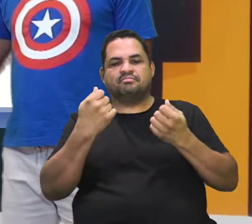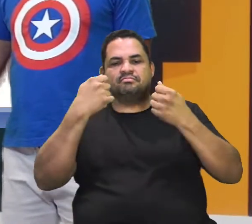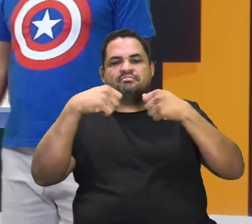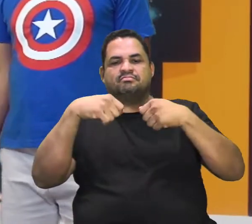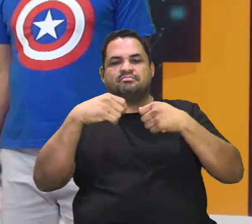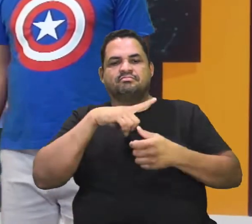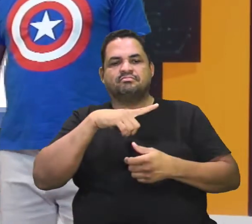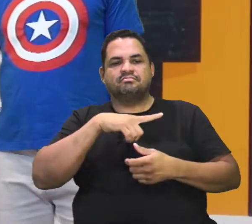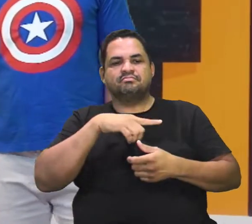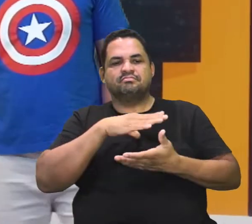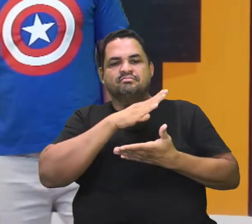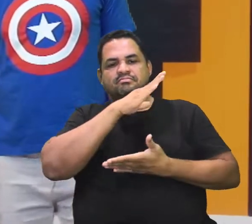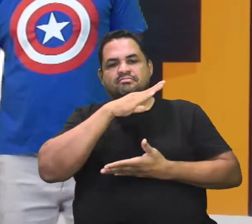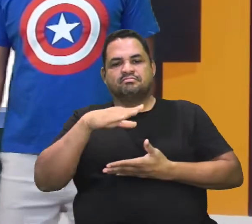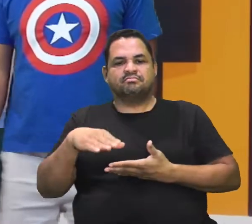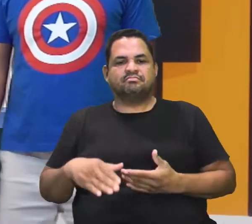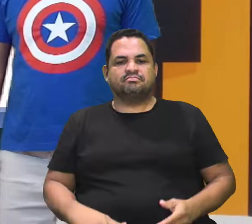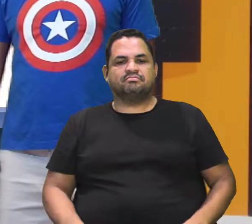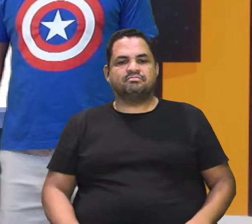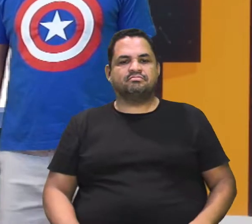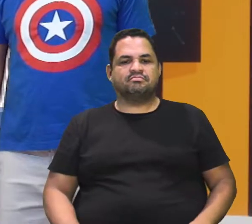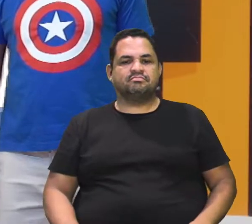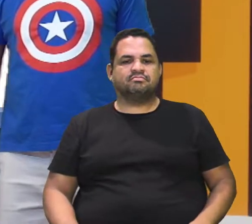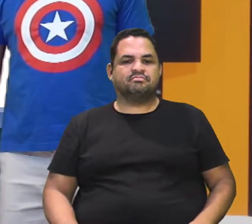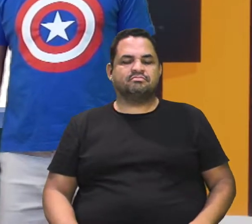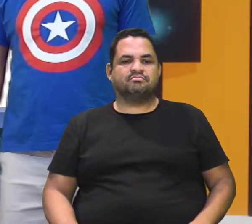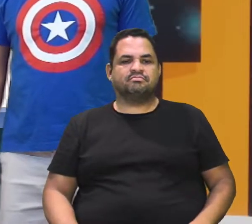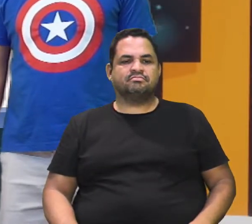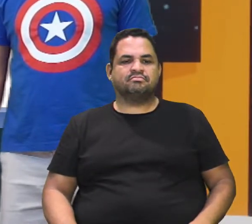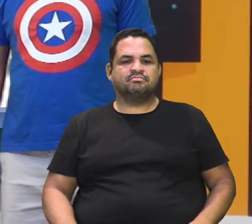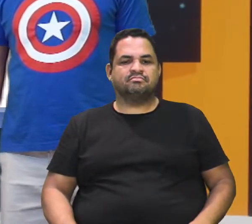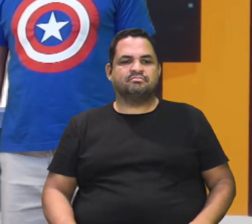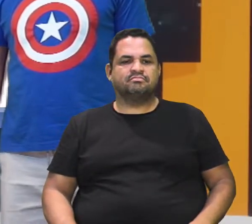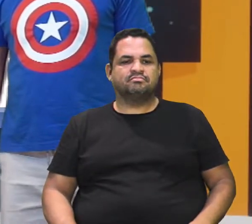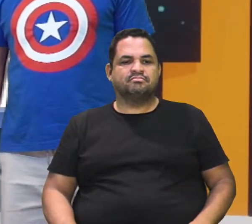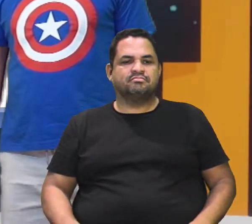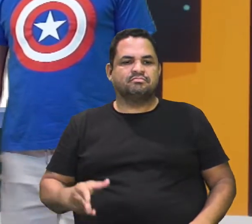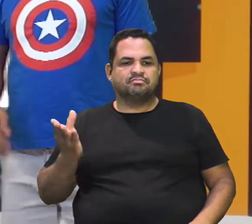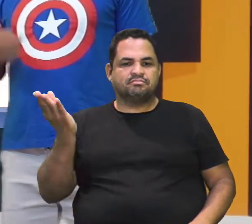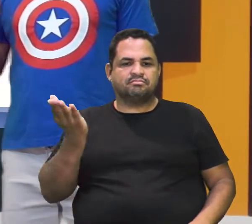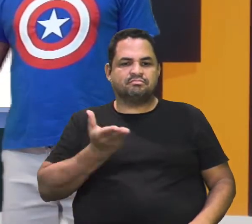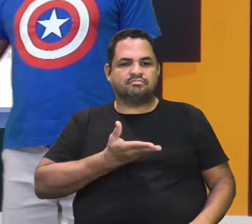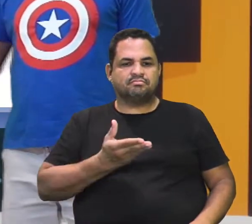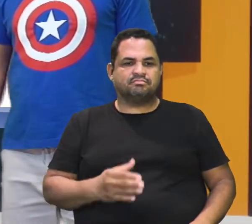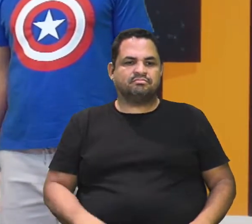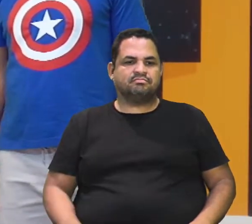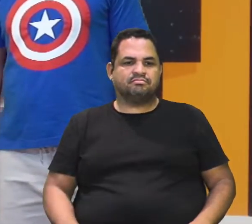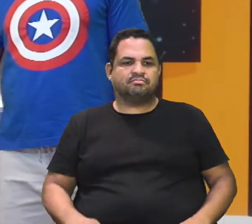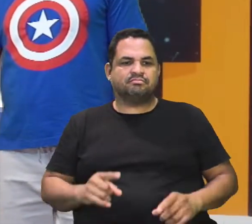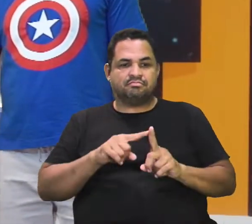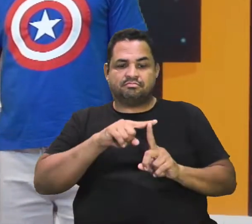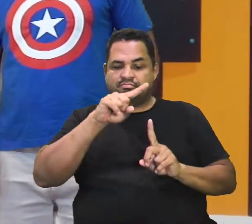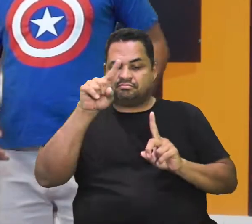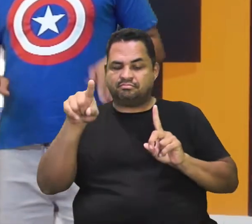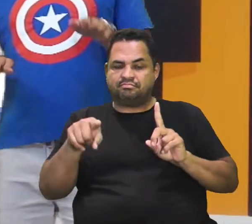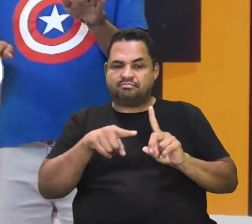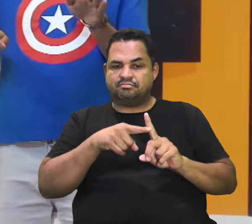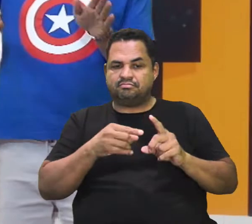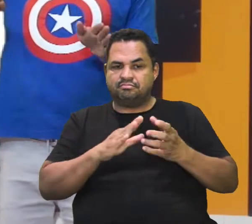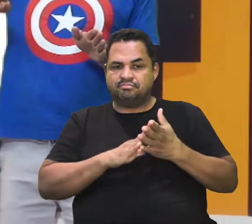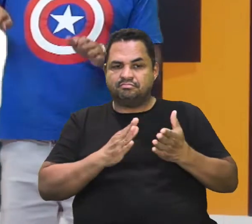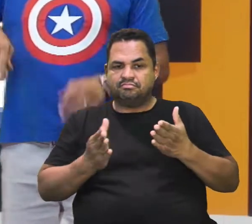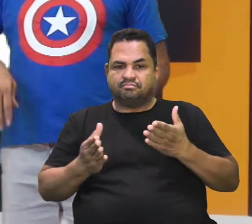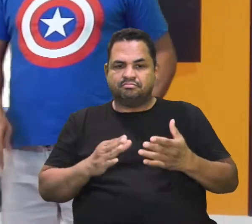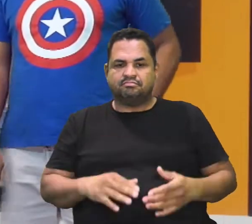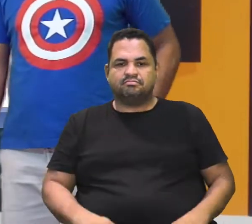elipse com um plano ao cruzar um cone. Então, aqui, ó, se cruzar paralelo à base, é uma circunferência. Agora,